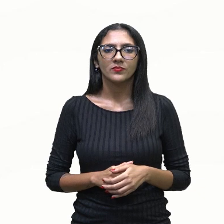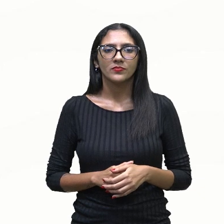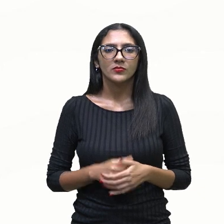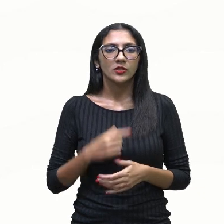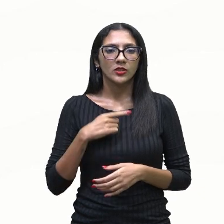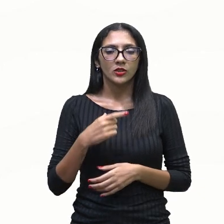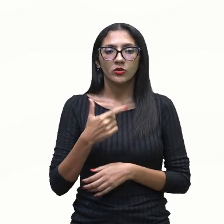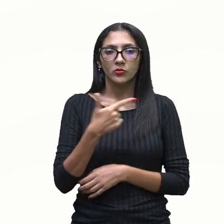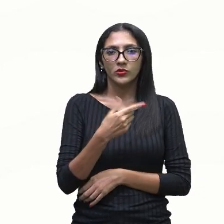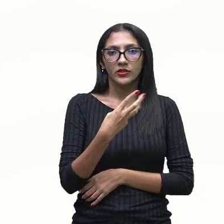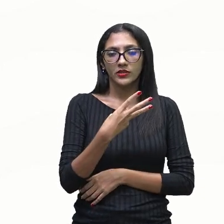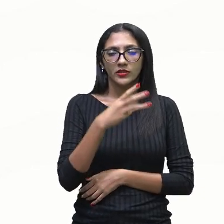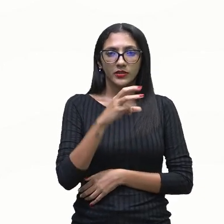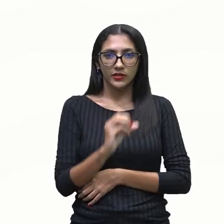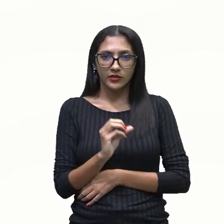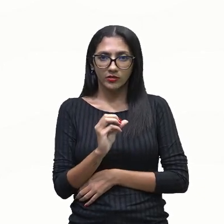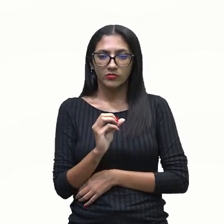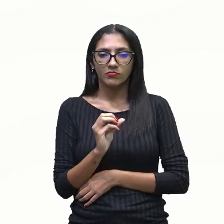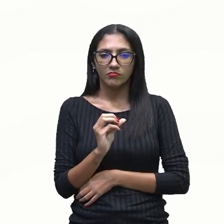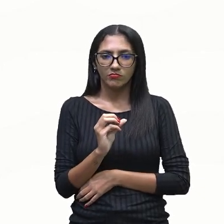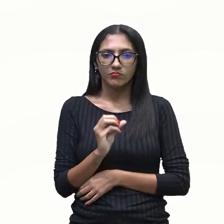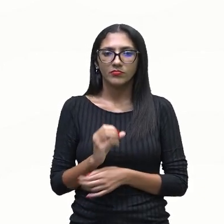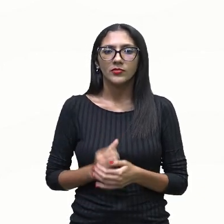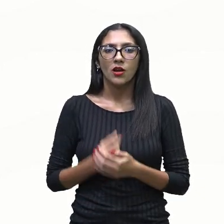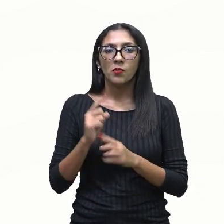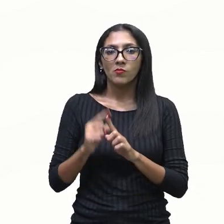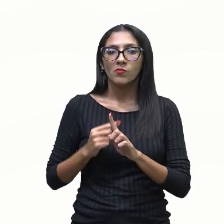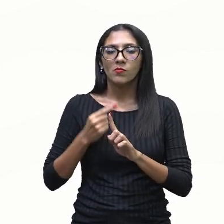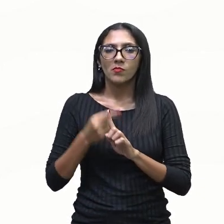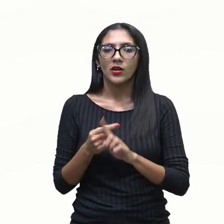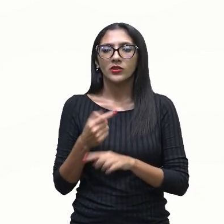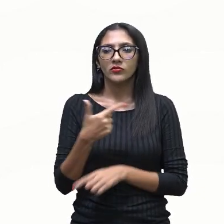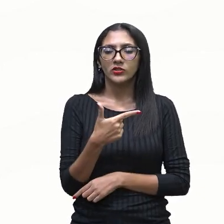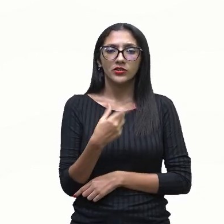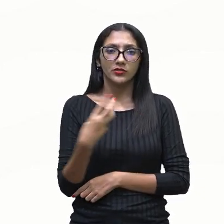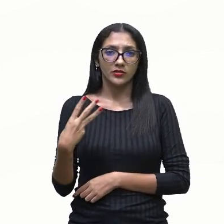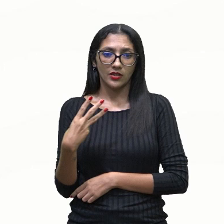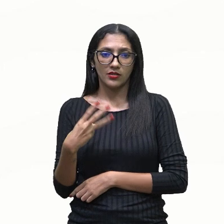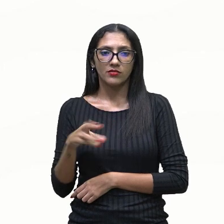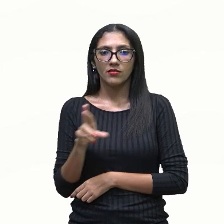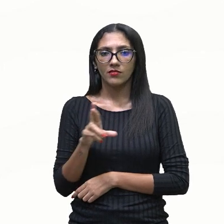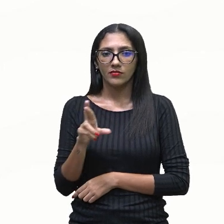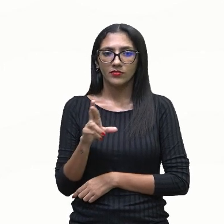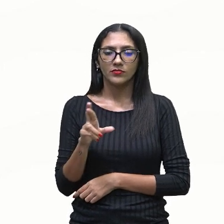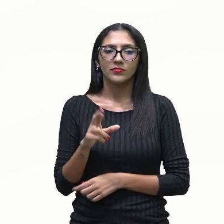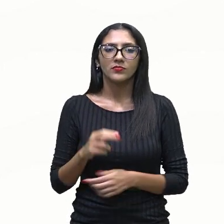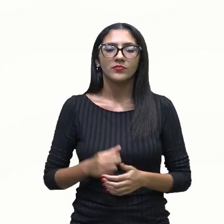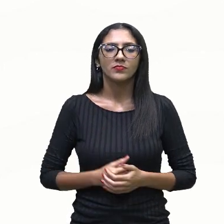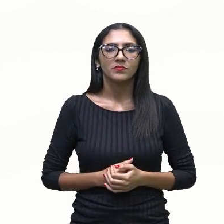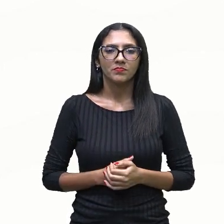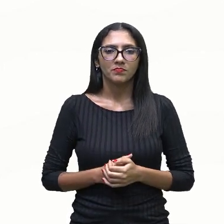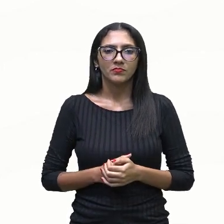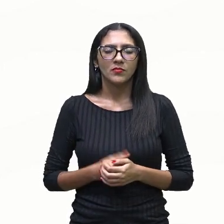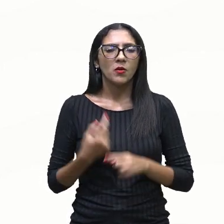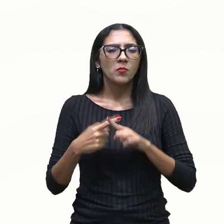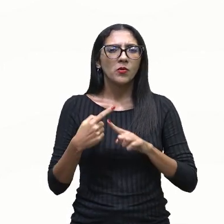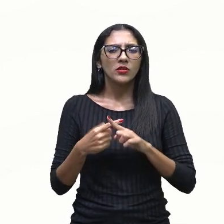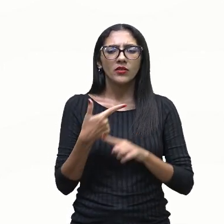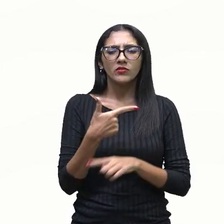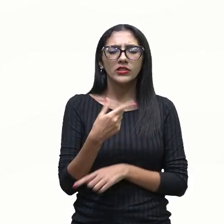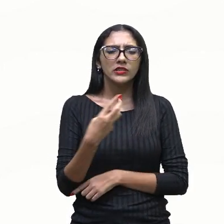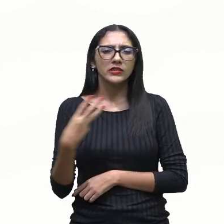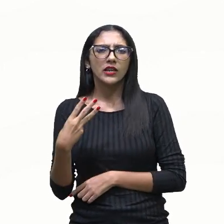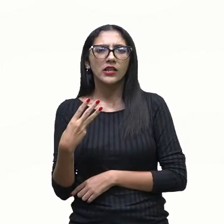vou ter aqui 230 mais R$23. Por que 23?